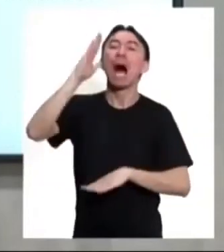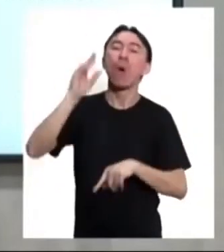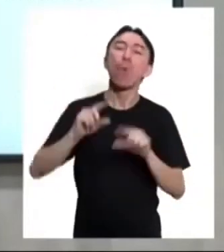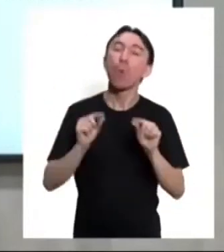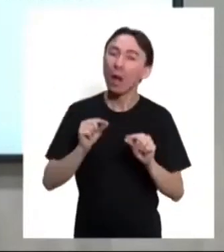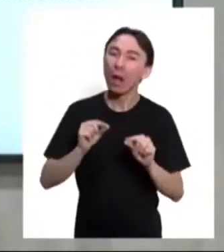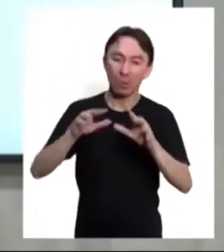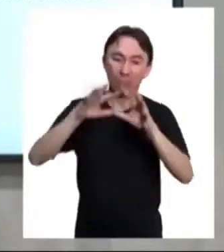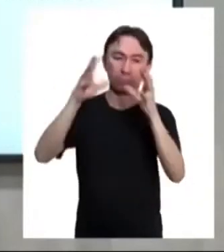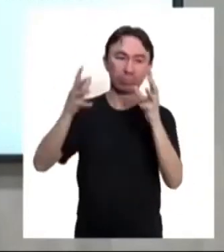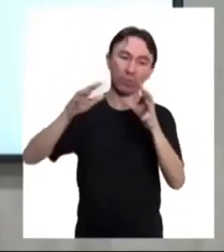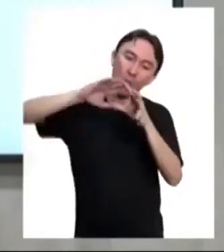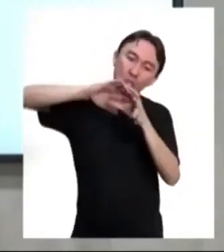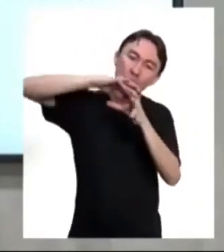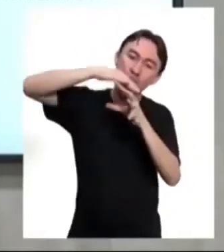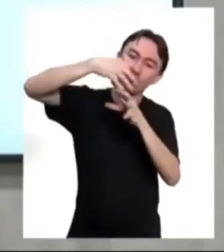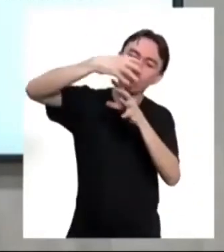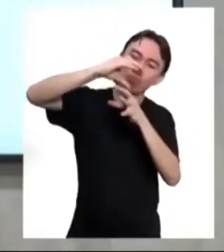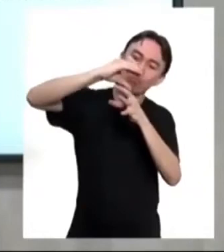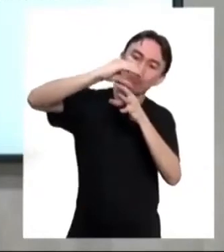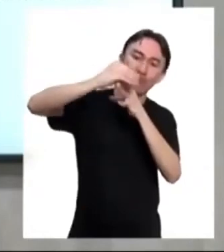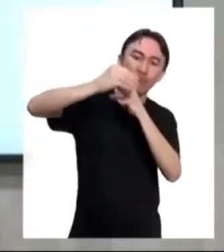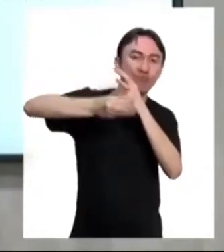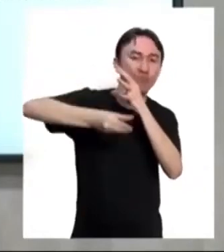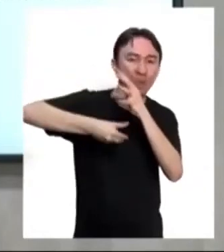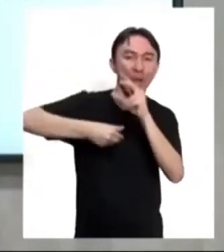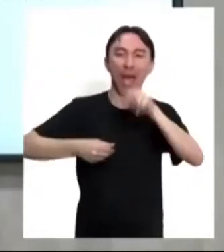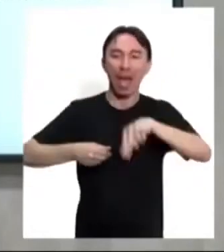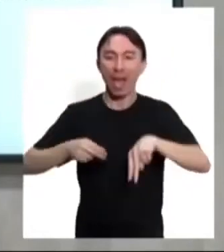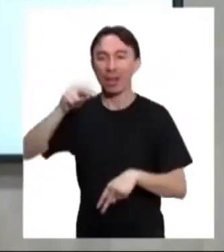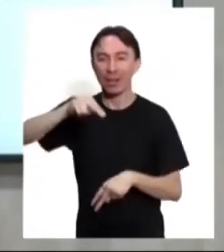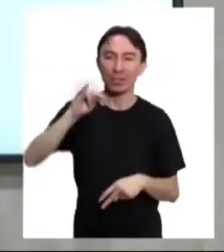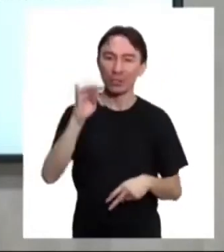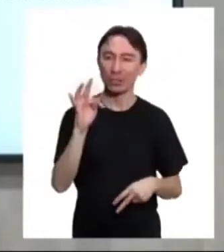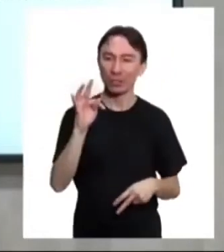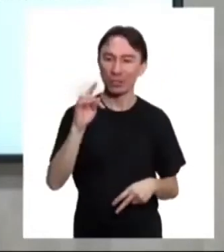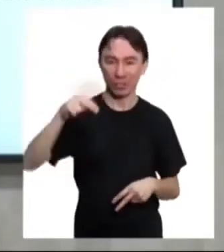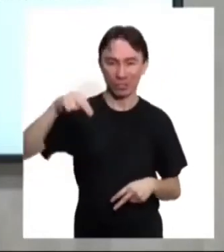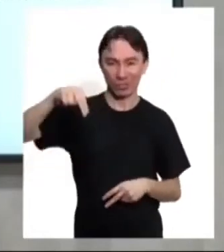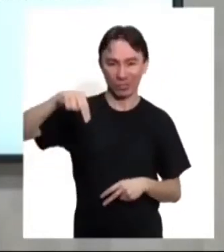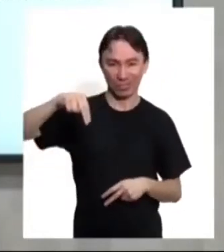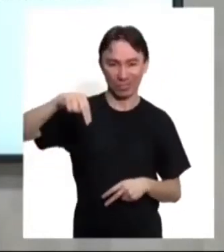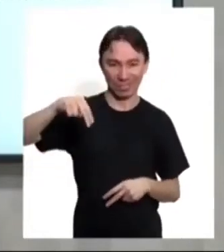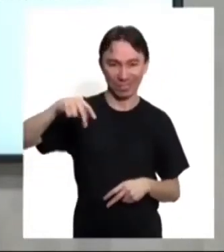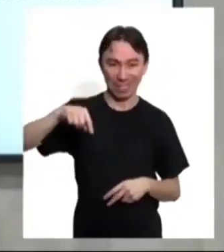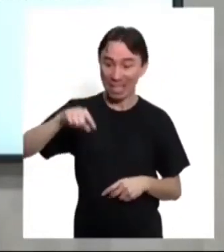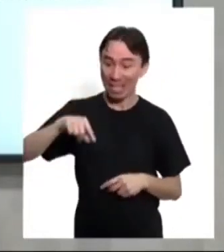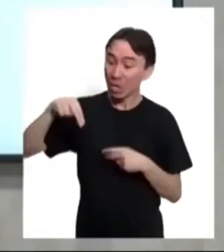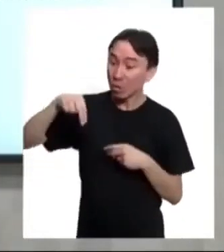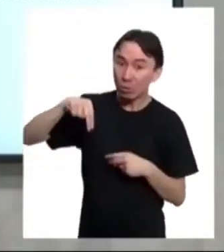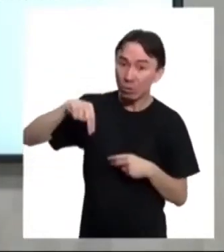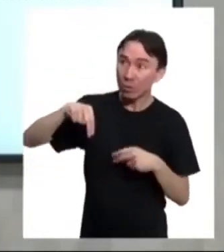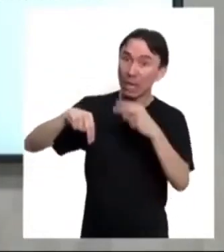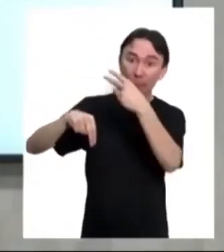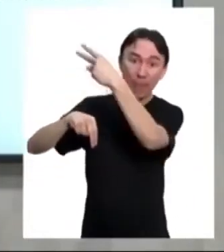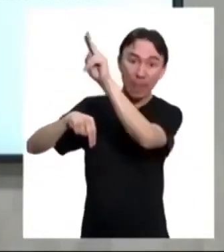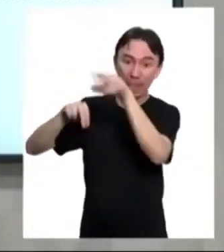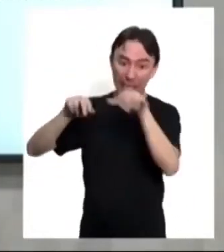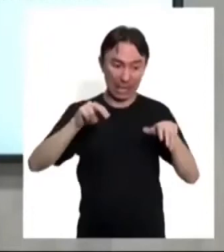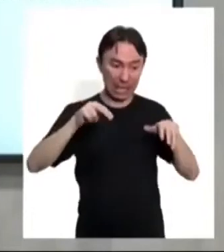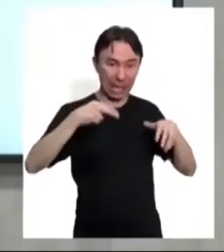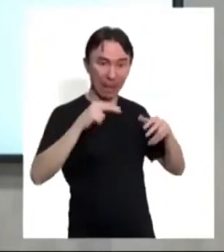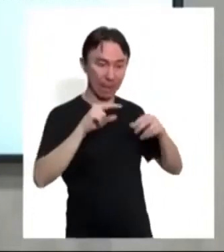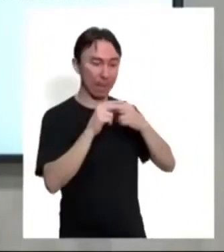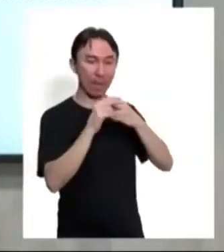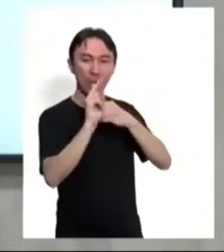nitrogênio. Esse nitrogênio capta o nêutron e fica radioativo. Nem todo elemento